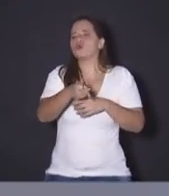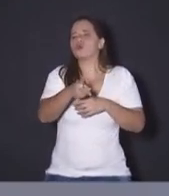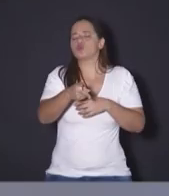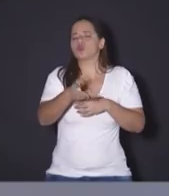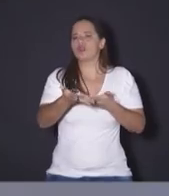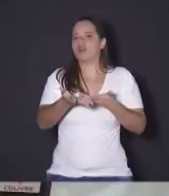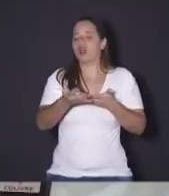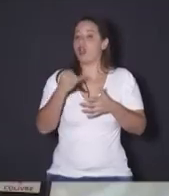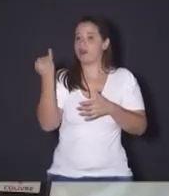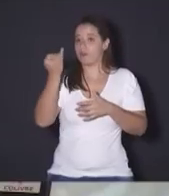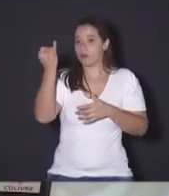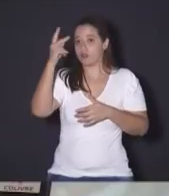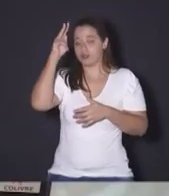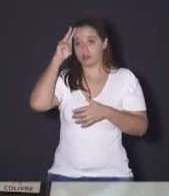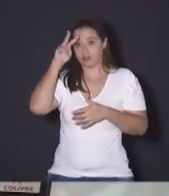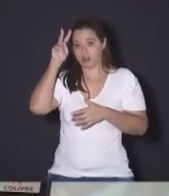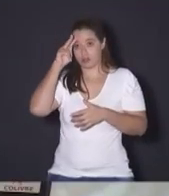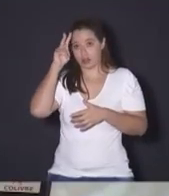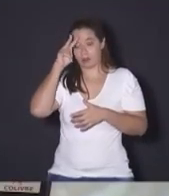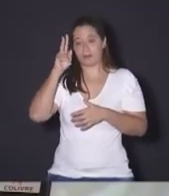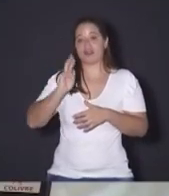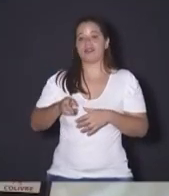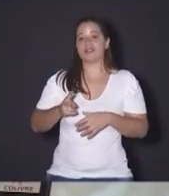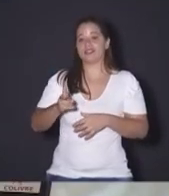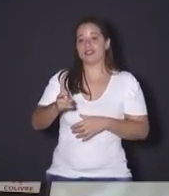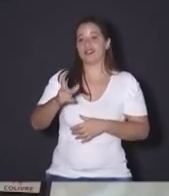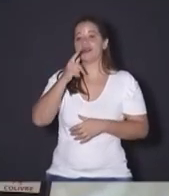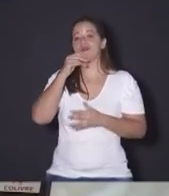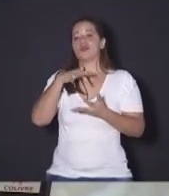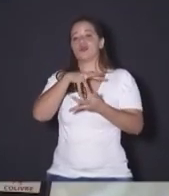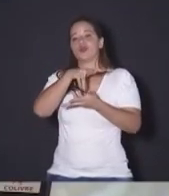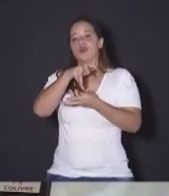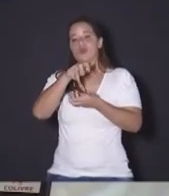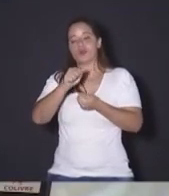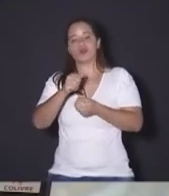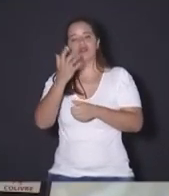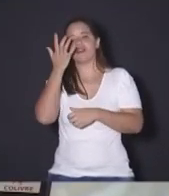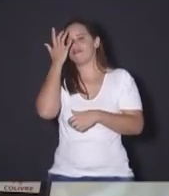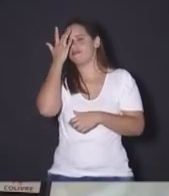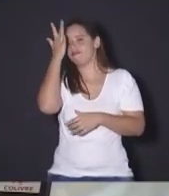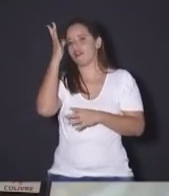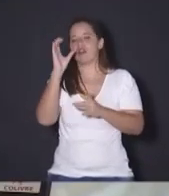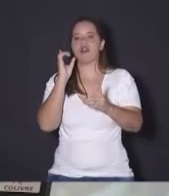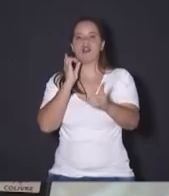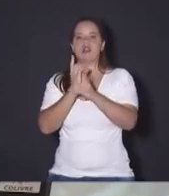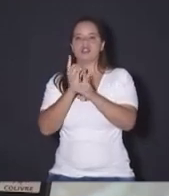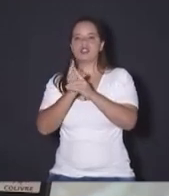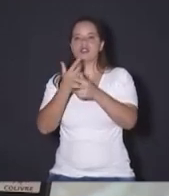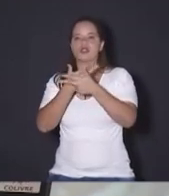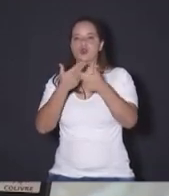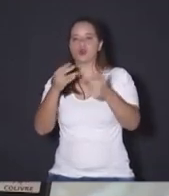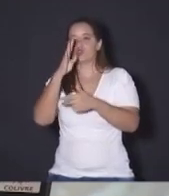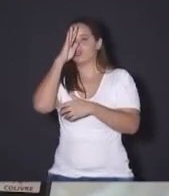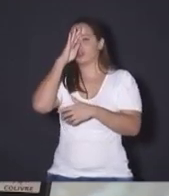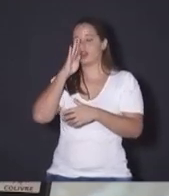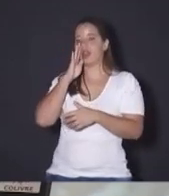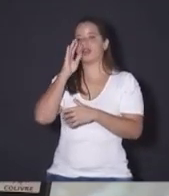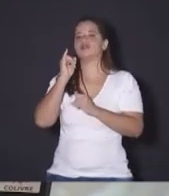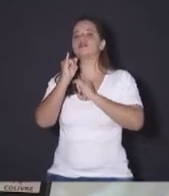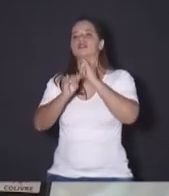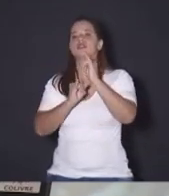muito importante você lembrar sempre no mundo onde é cada vez mais fácil encontrar coisas gratuitas na internet